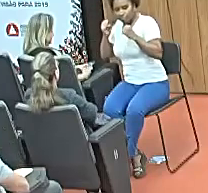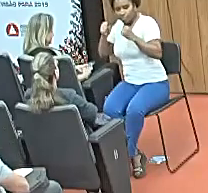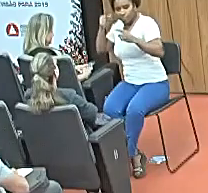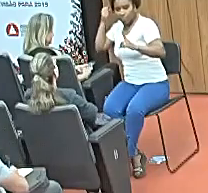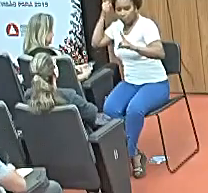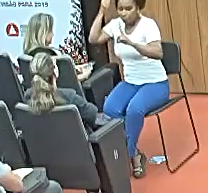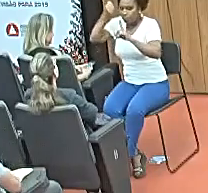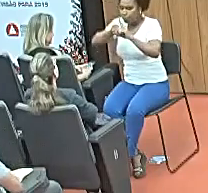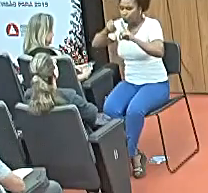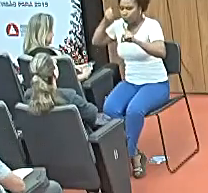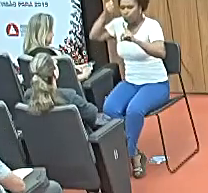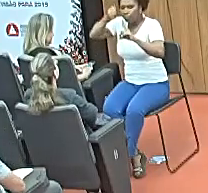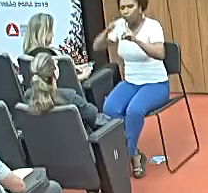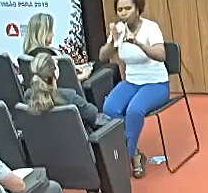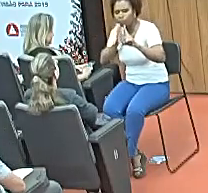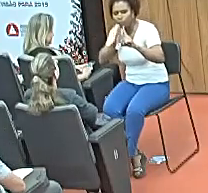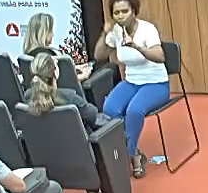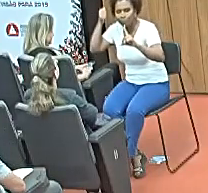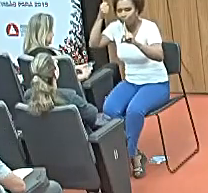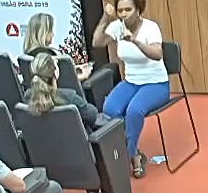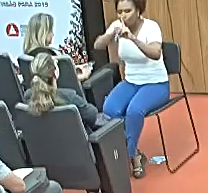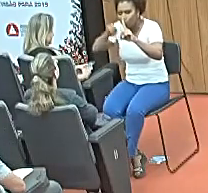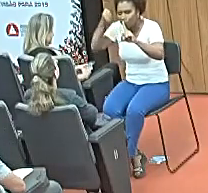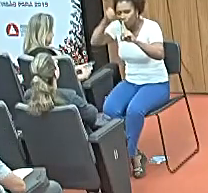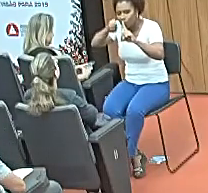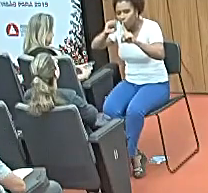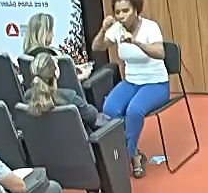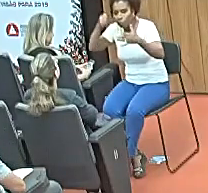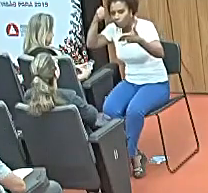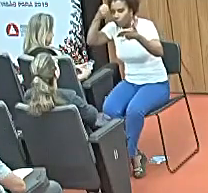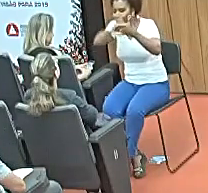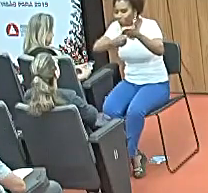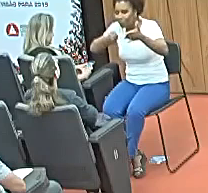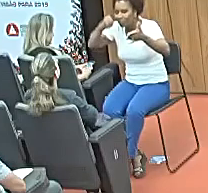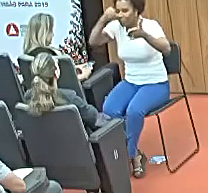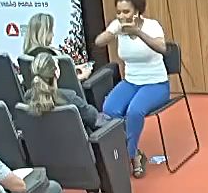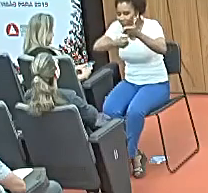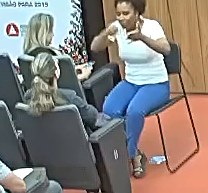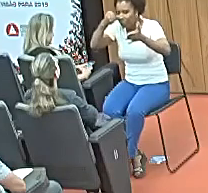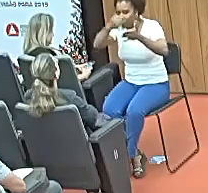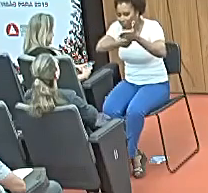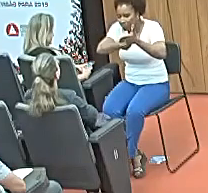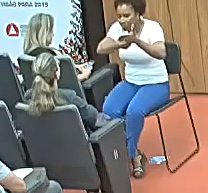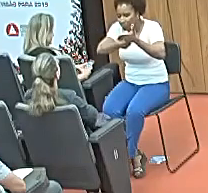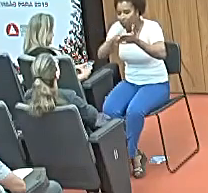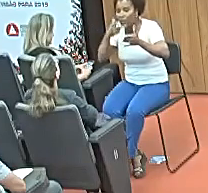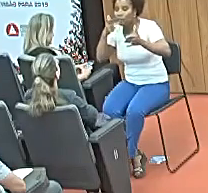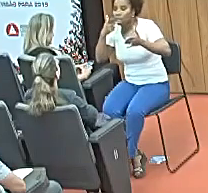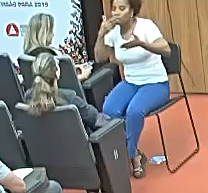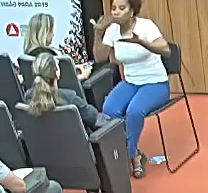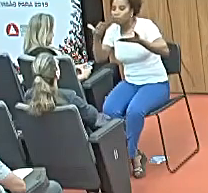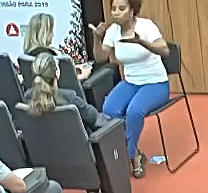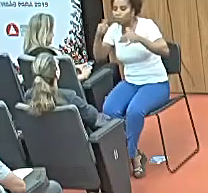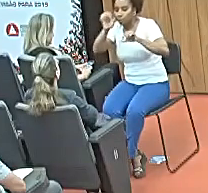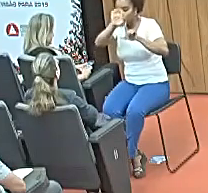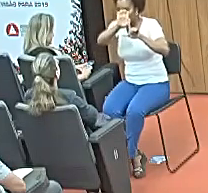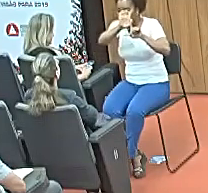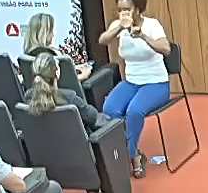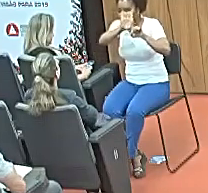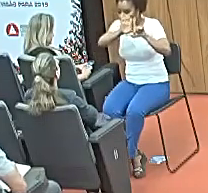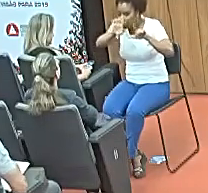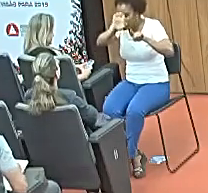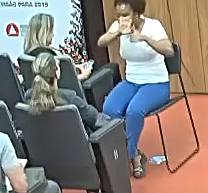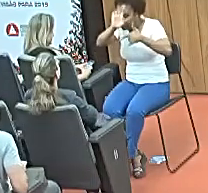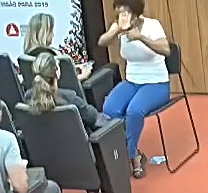instituíram os seus fóruns municipais regionais e estadual essa solicitação que foi feito essa proposta